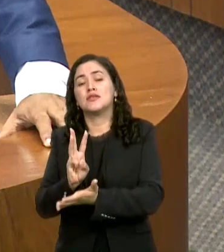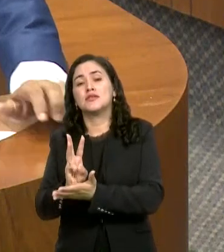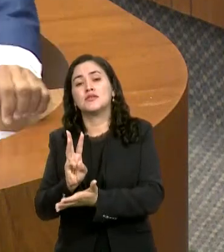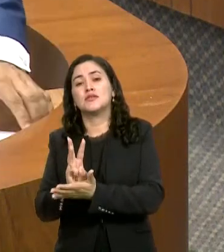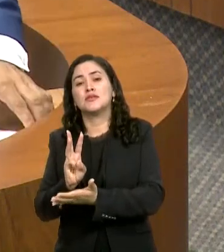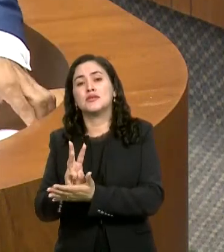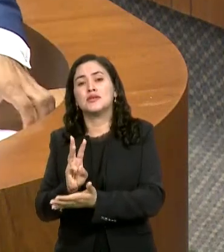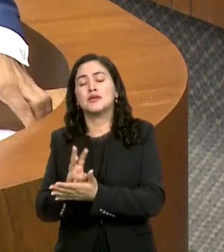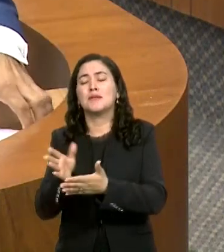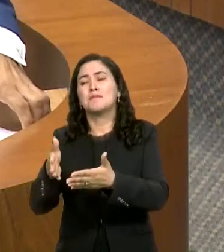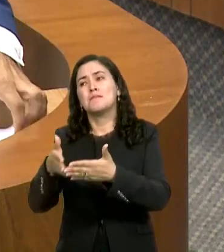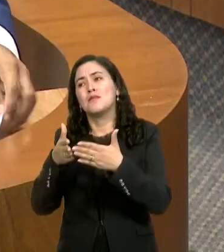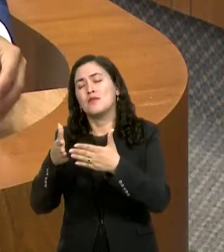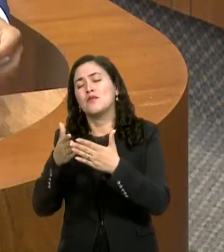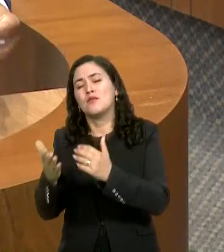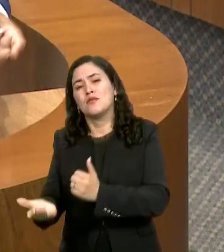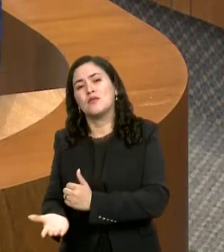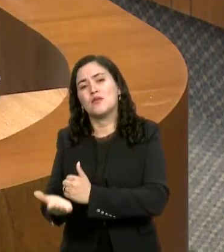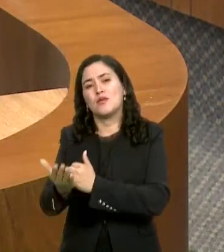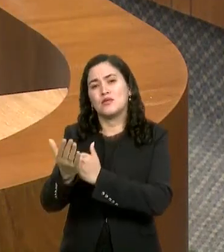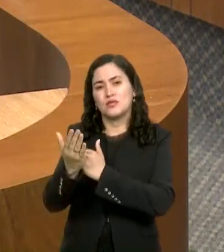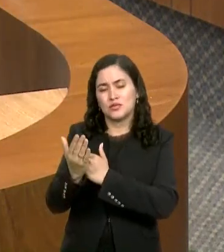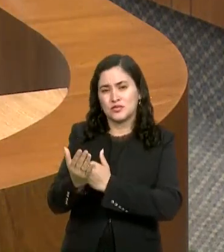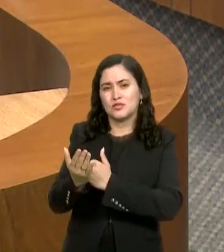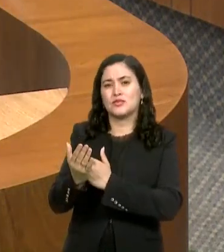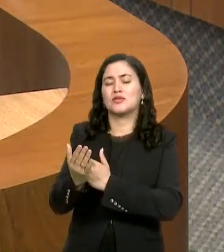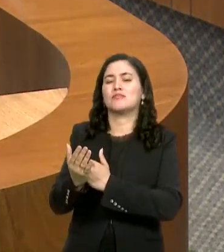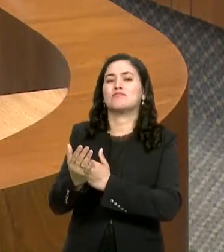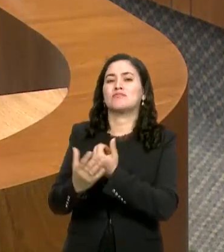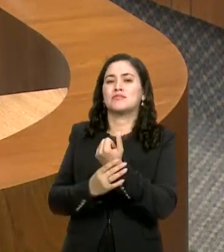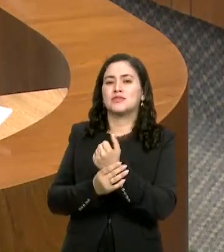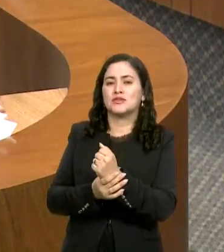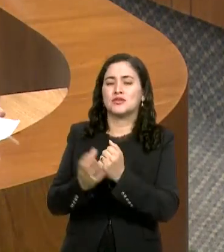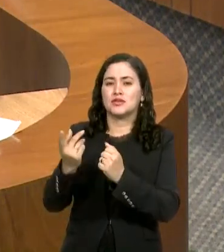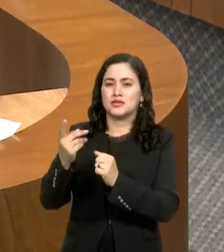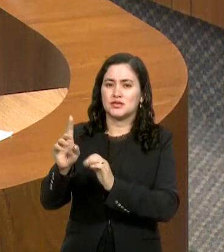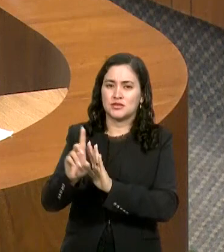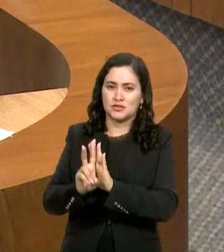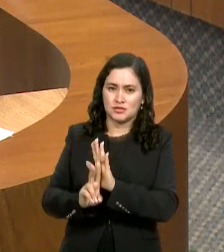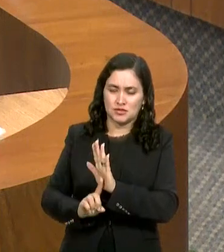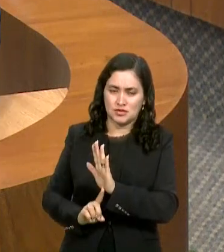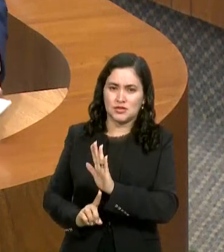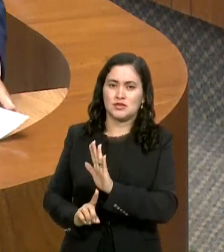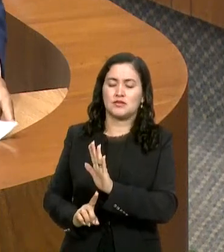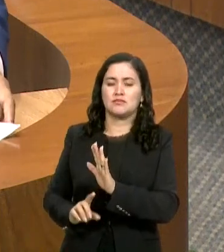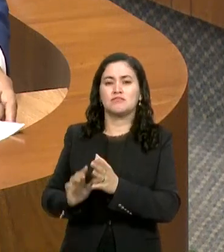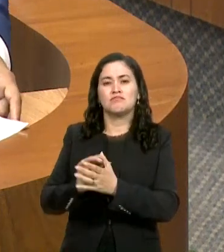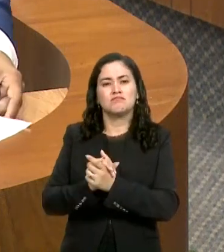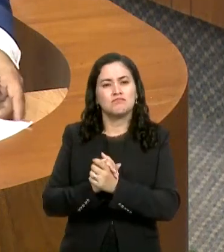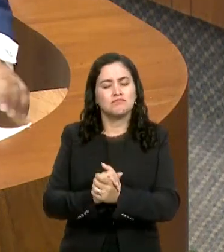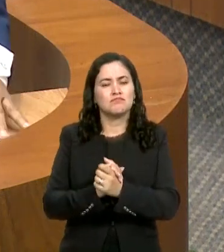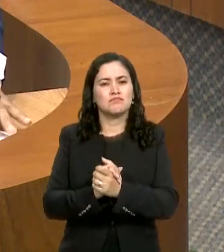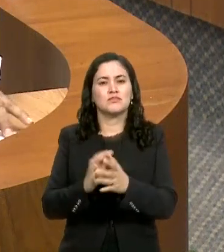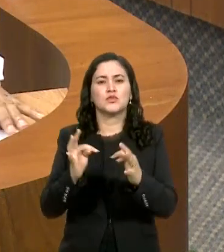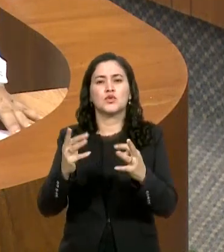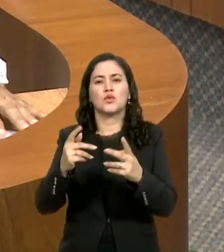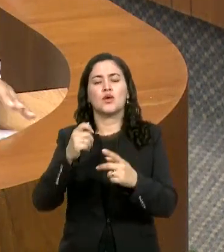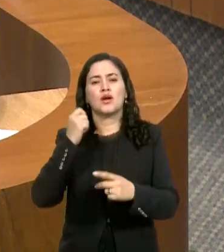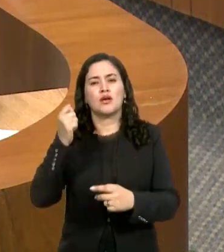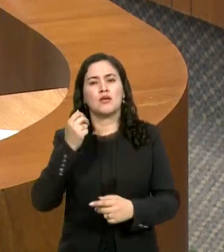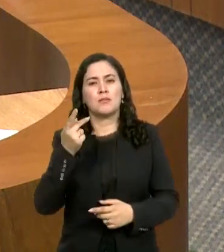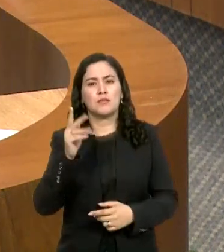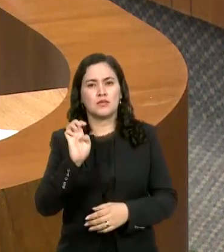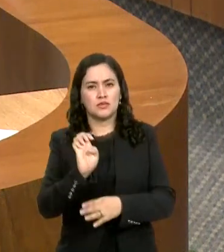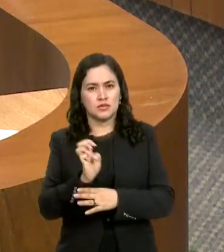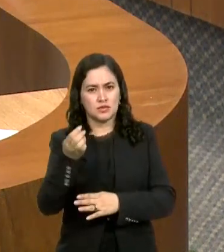reativados, e é um trabalho de suma importância. Parabéns a todos os defensores públicos do Estado do Maranhão. Conto com o nosso